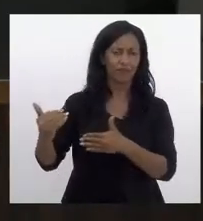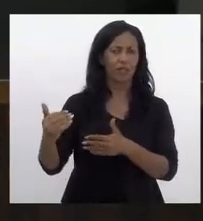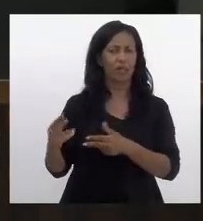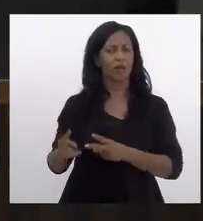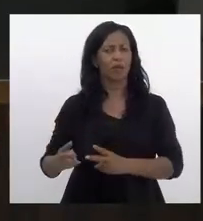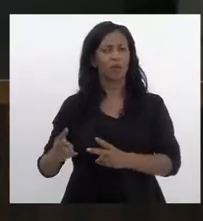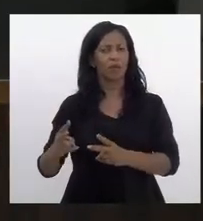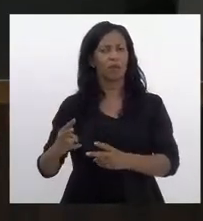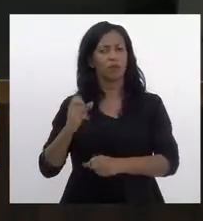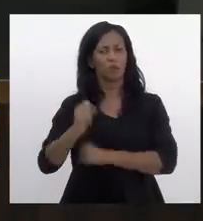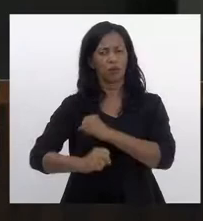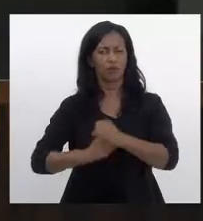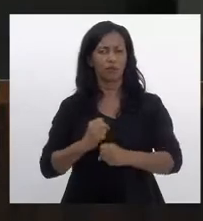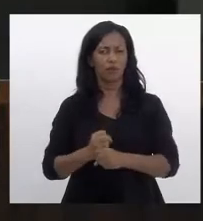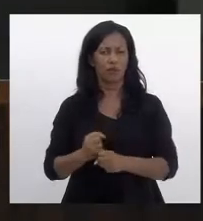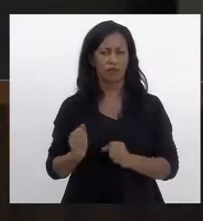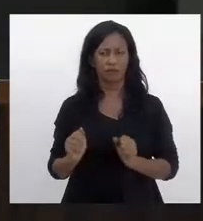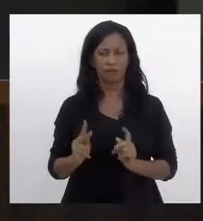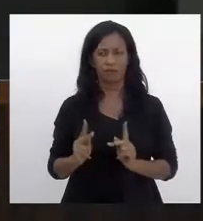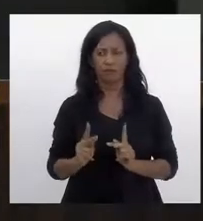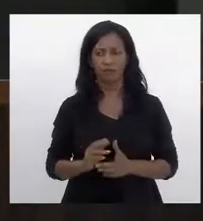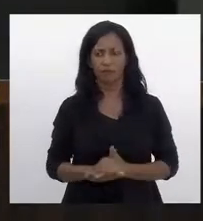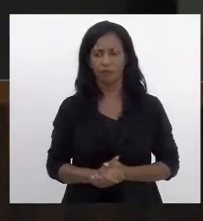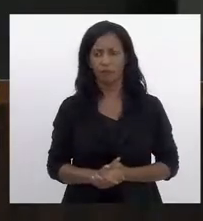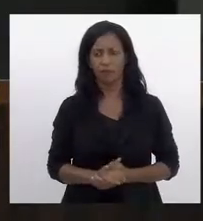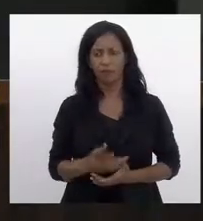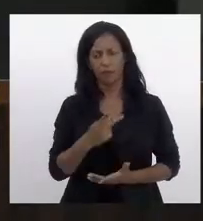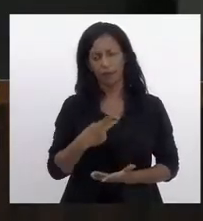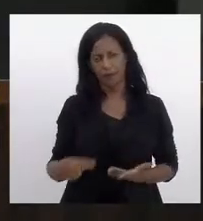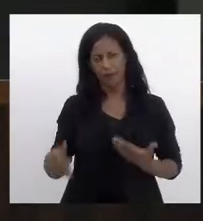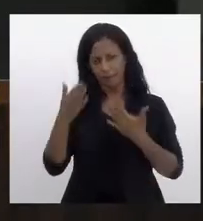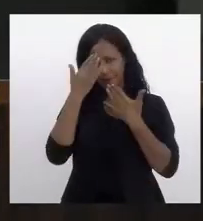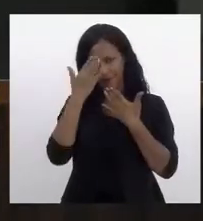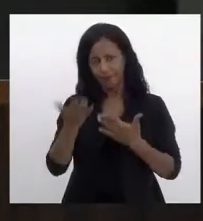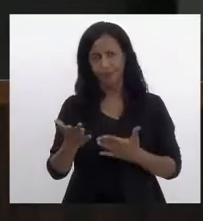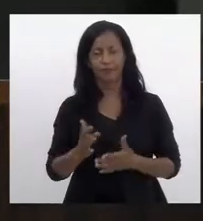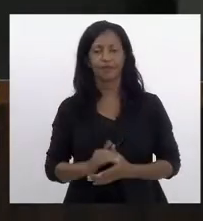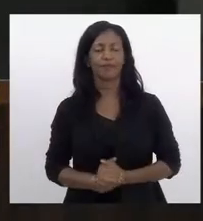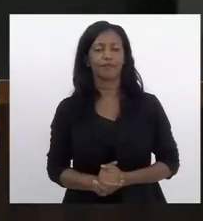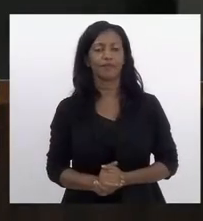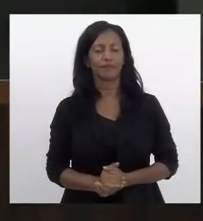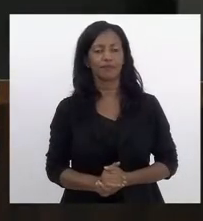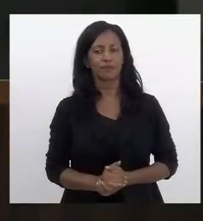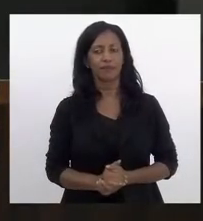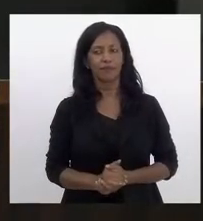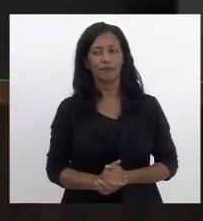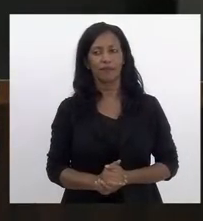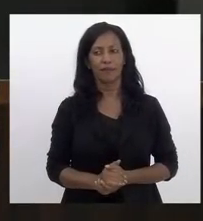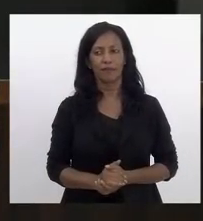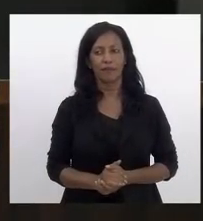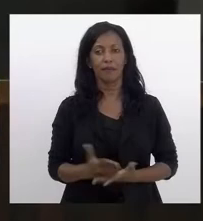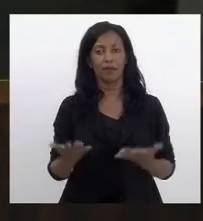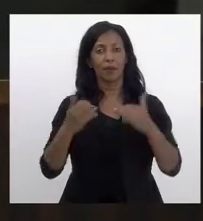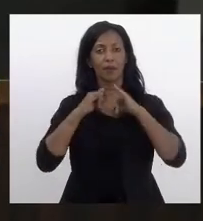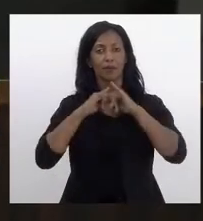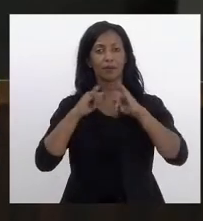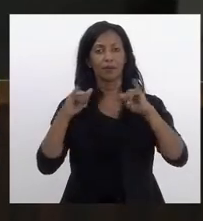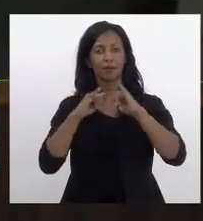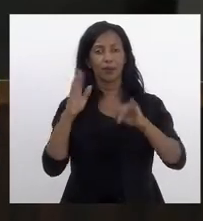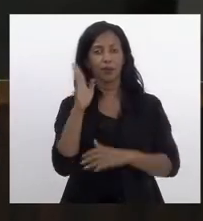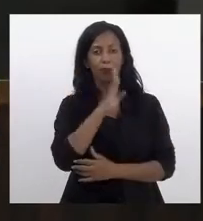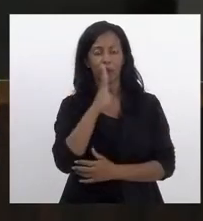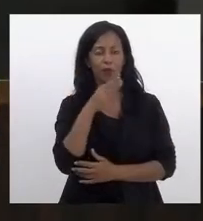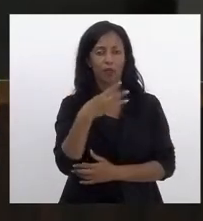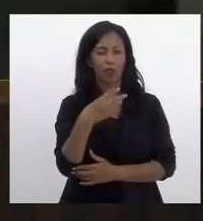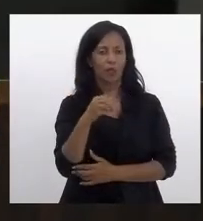prosseguimento a partir do 1º de janeiro. É isso. A presidência agradece. Então, anuncio. Sessão ordinária